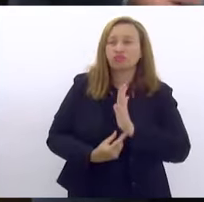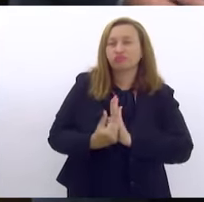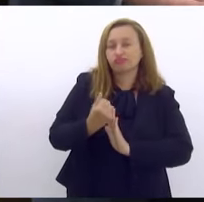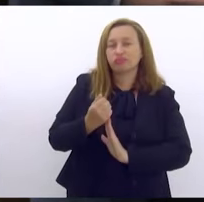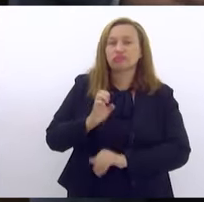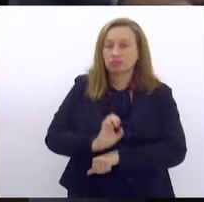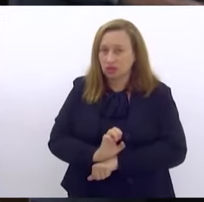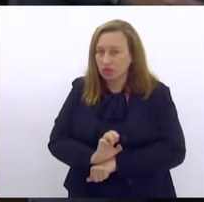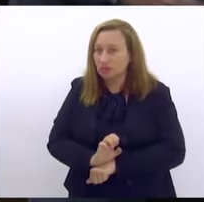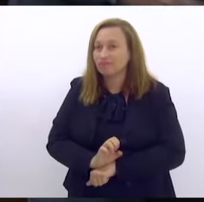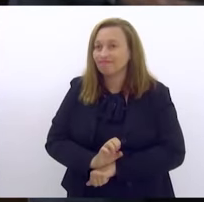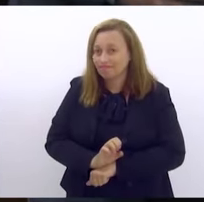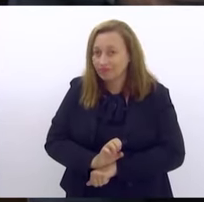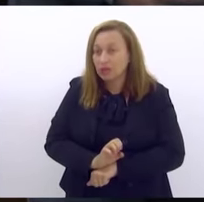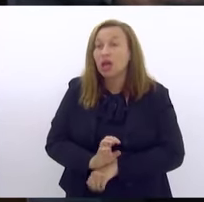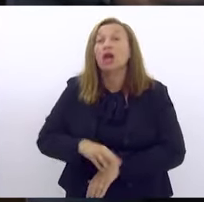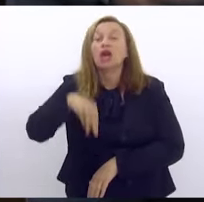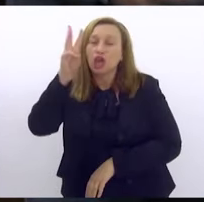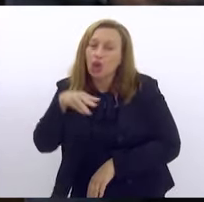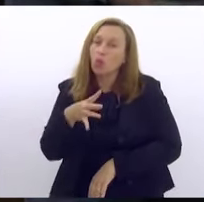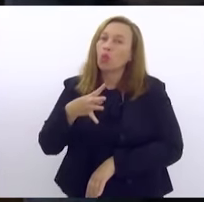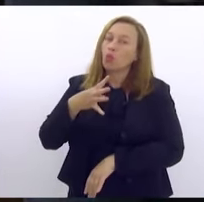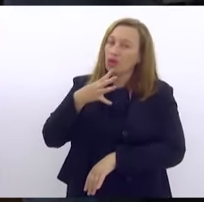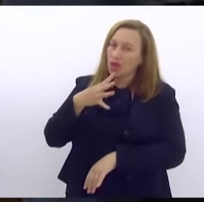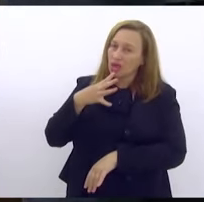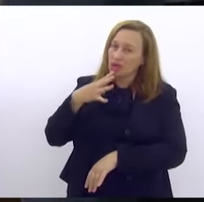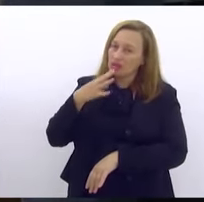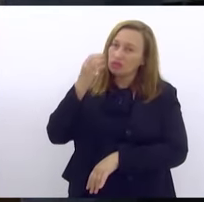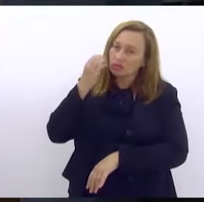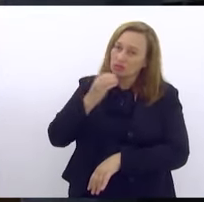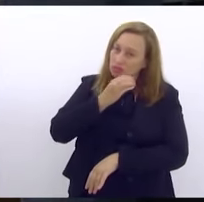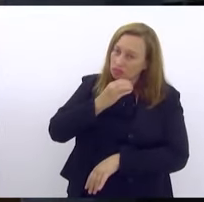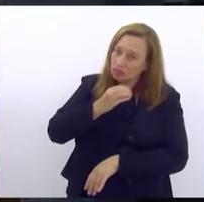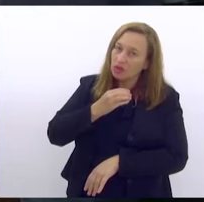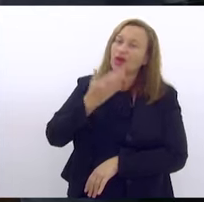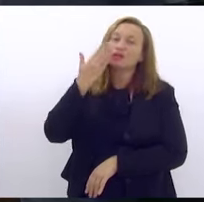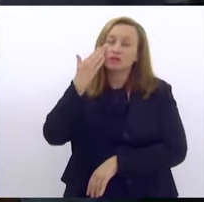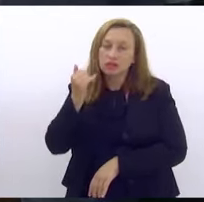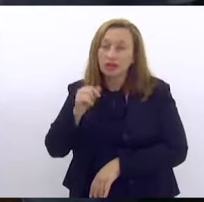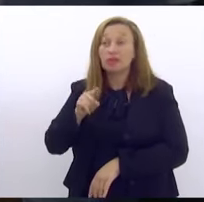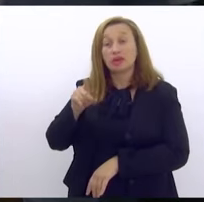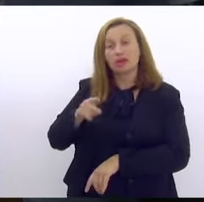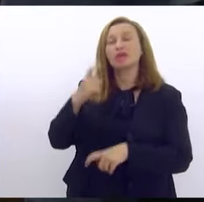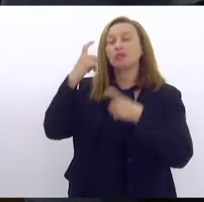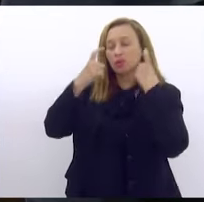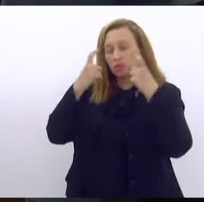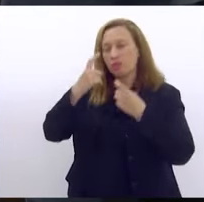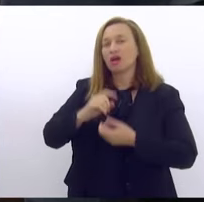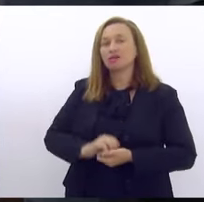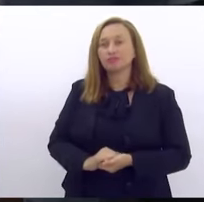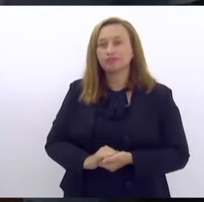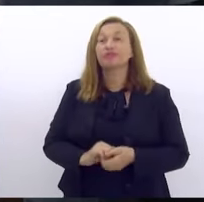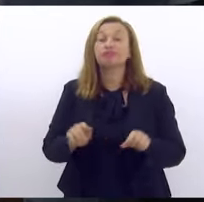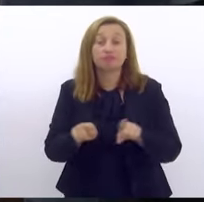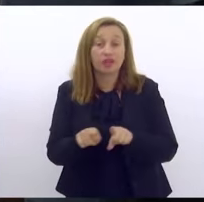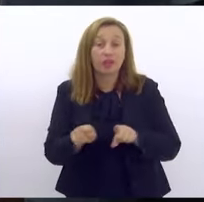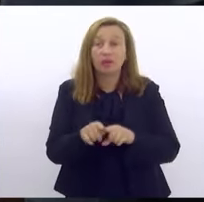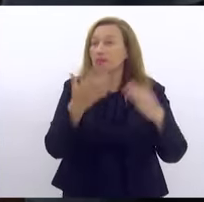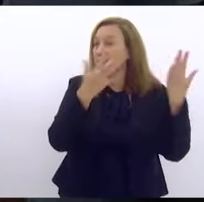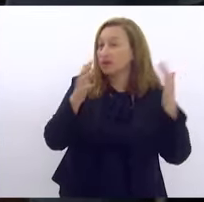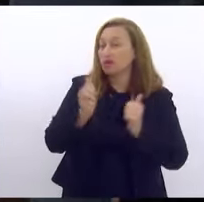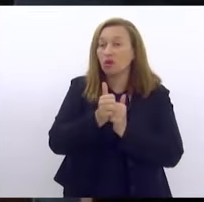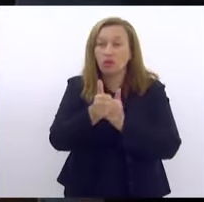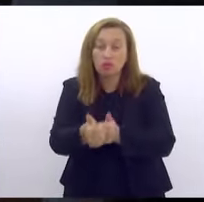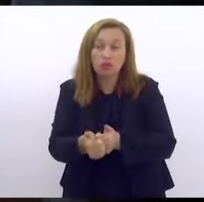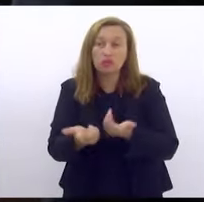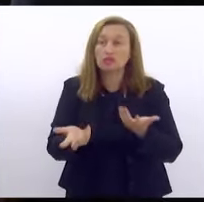Estado. Aqueles que convivem com o governador sabem que, em todo momento, ele tem essa preocupação, demonstra essa preocupação. Fazer um elogio aqui à condução da Casa, não só à